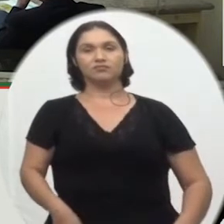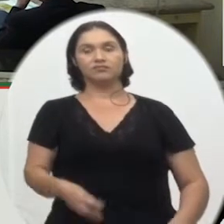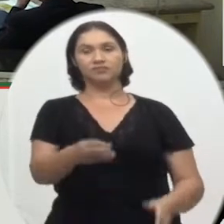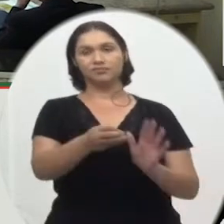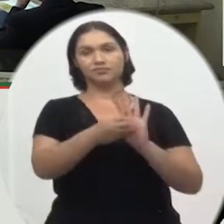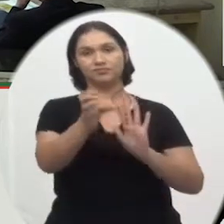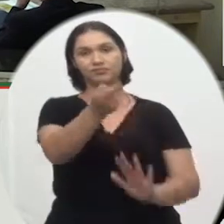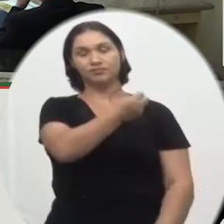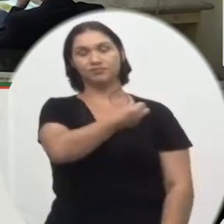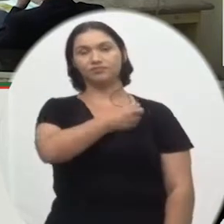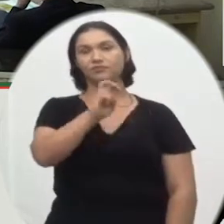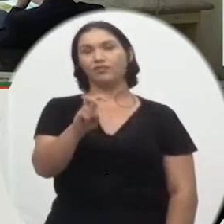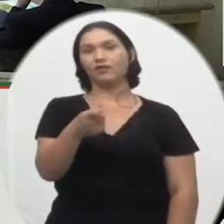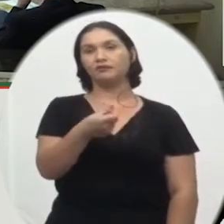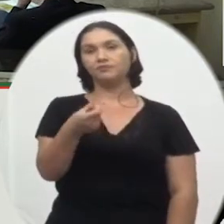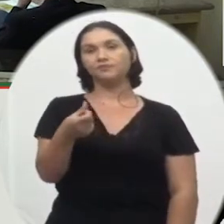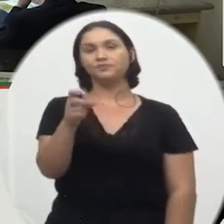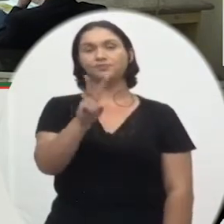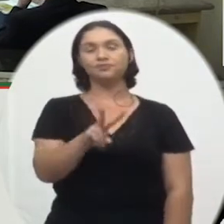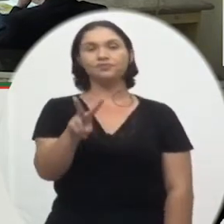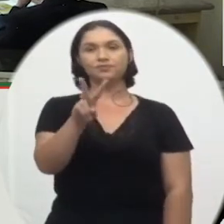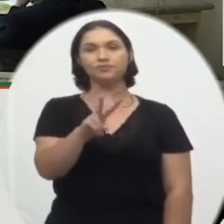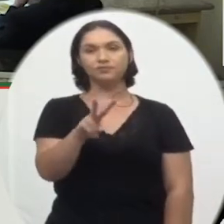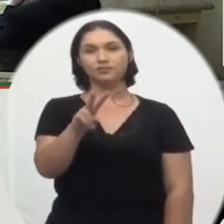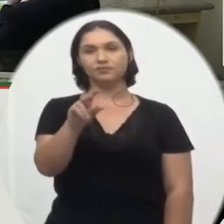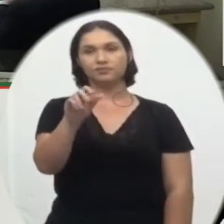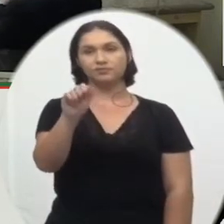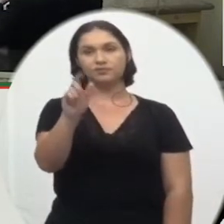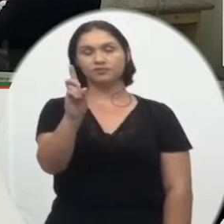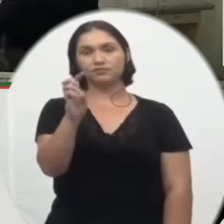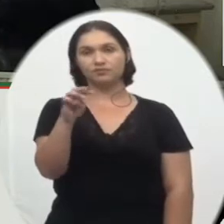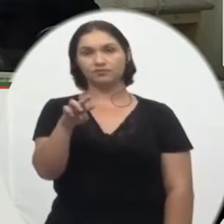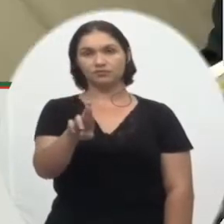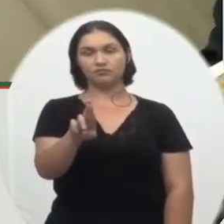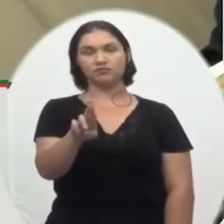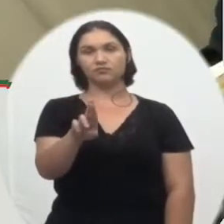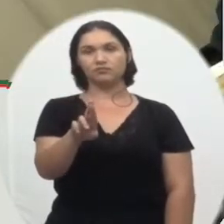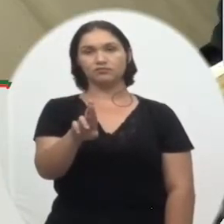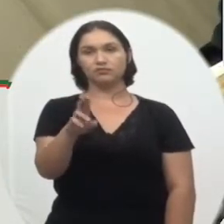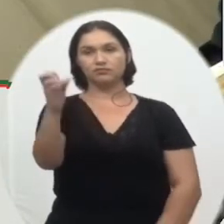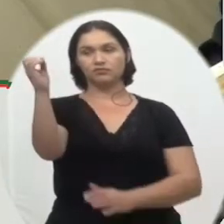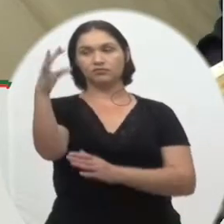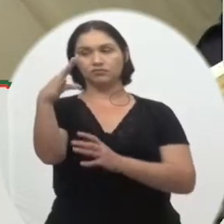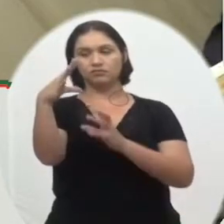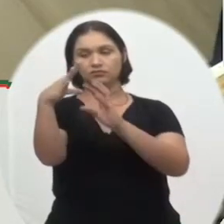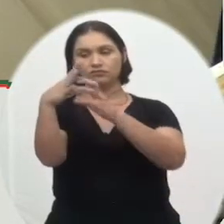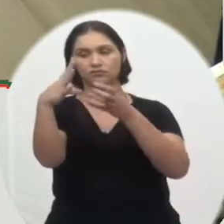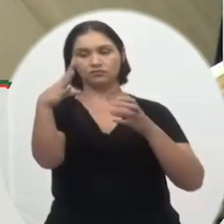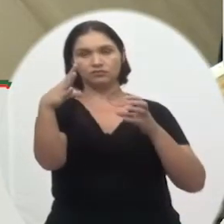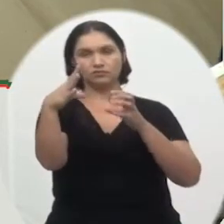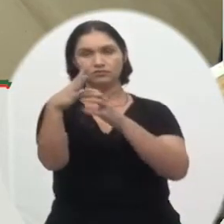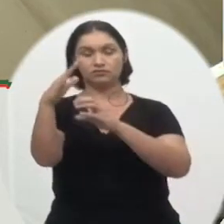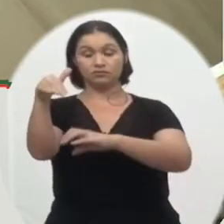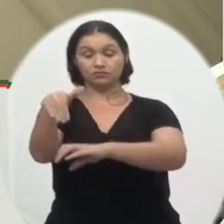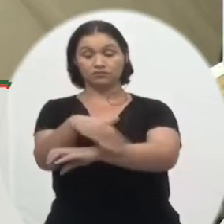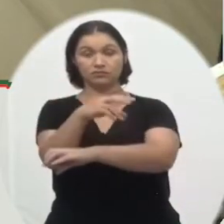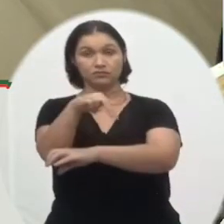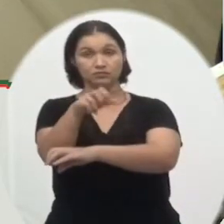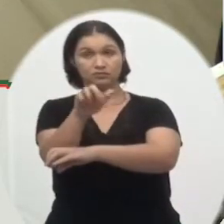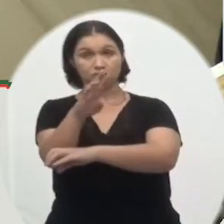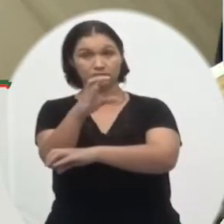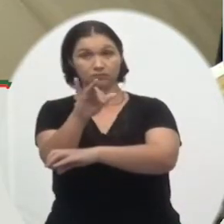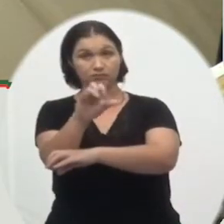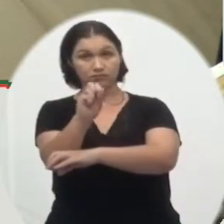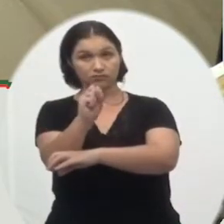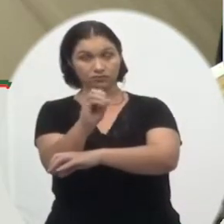número 566/2019, de autoria do vereador Ademir Donato, assunto substituição de lâmpadas queimadas na rodovia Narciso Dominguini da comunidade